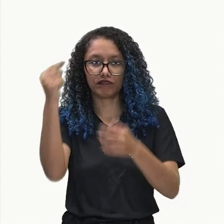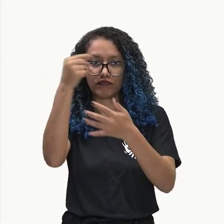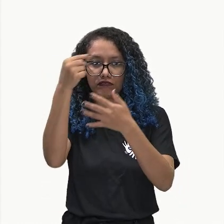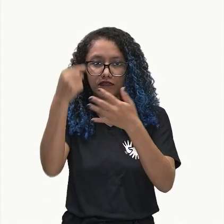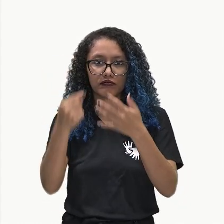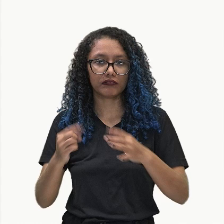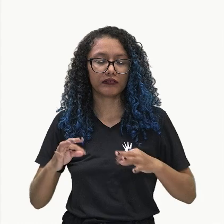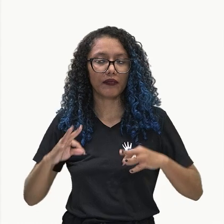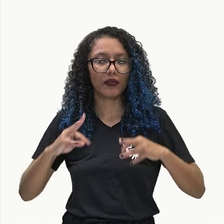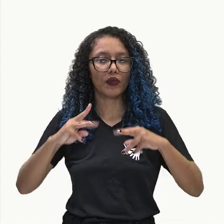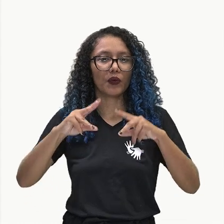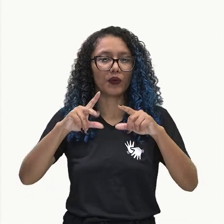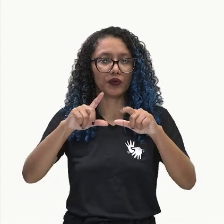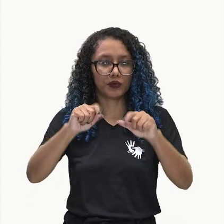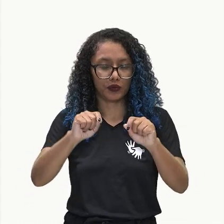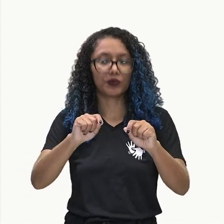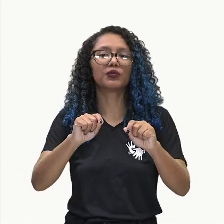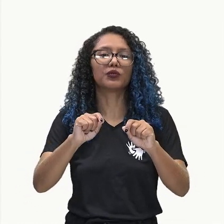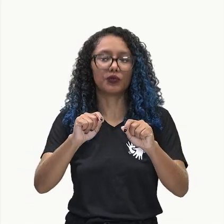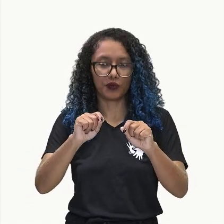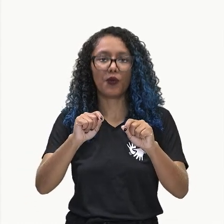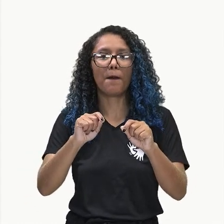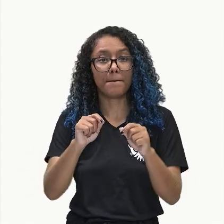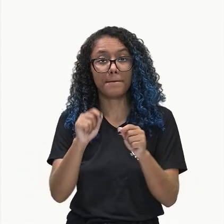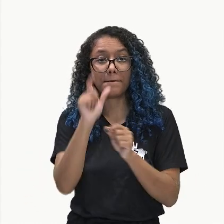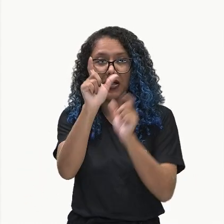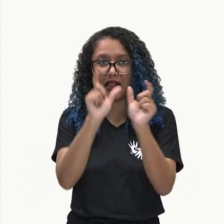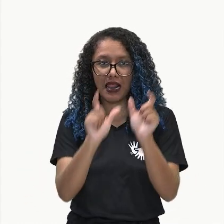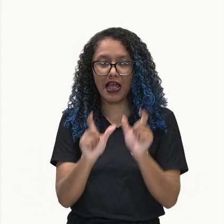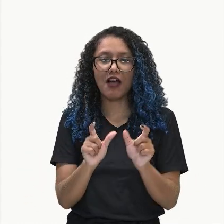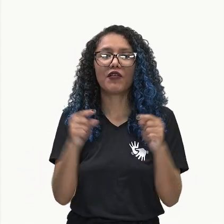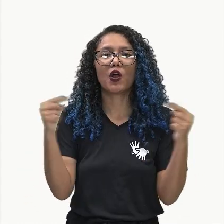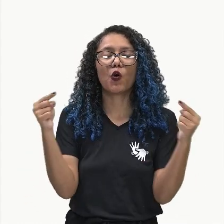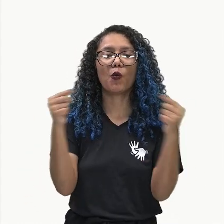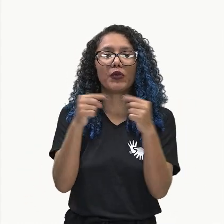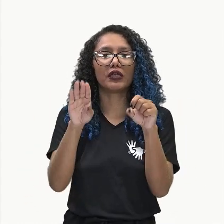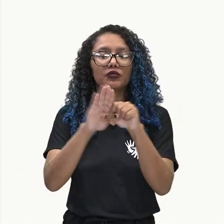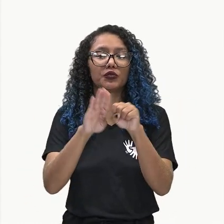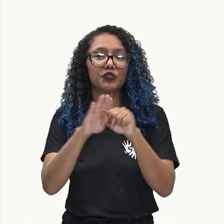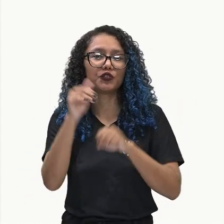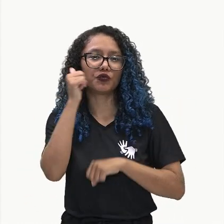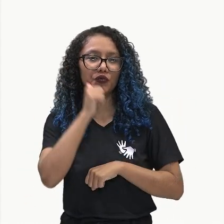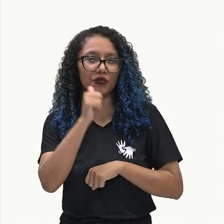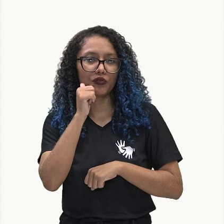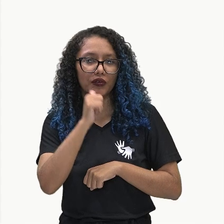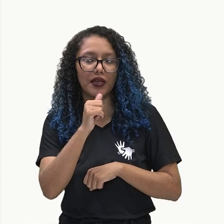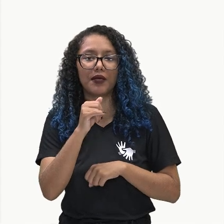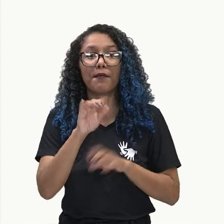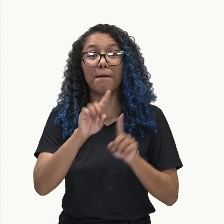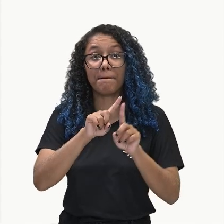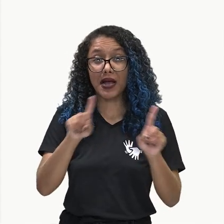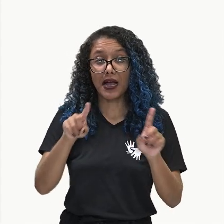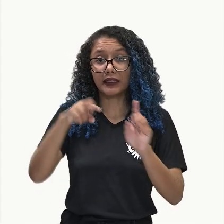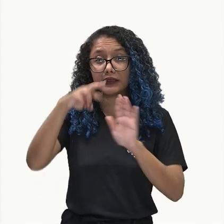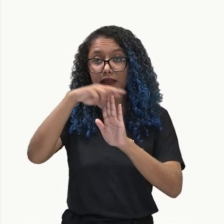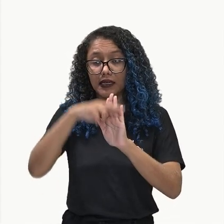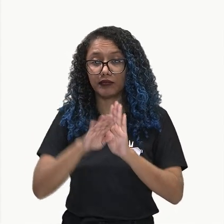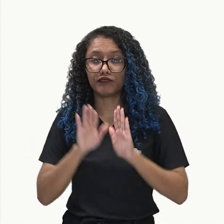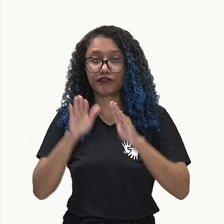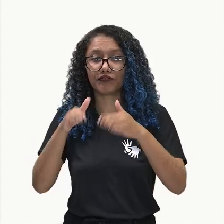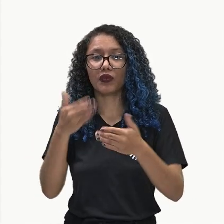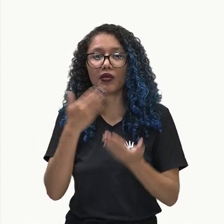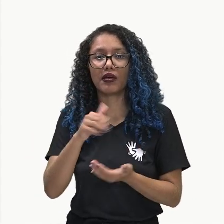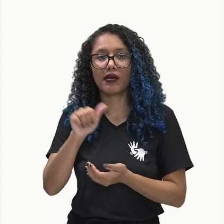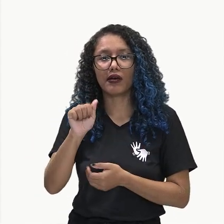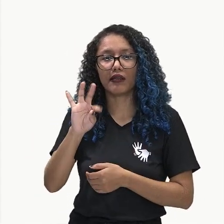são palavras femininas. Exemplo aqui de exceção, el ataúd, né, que não vai entrar aqui